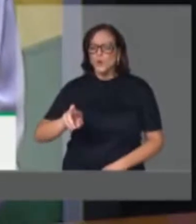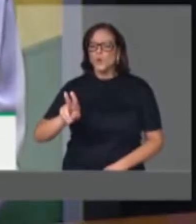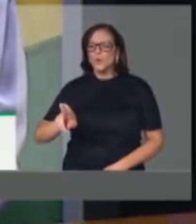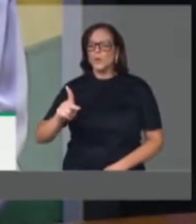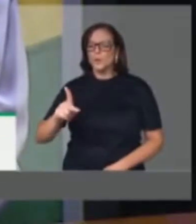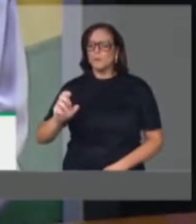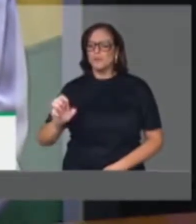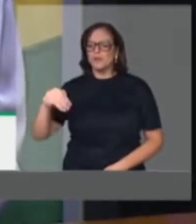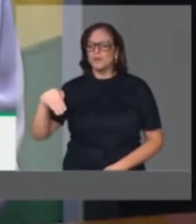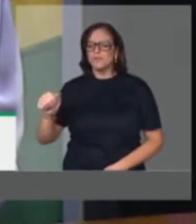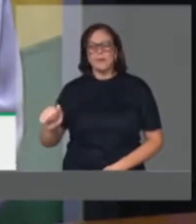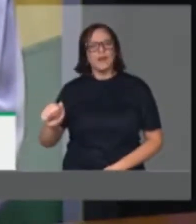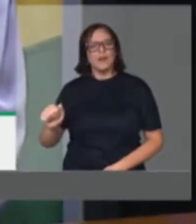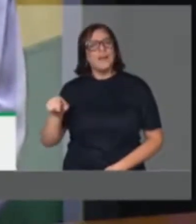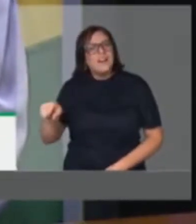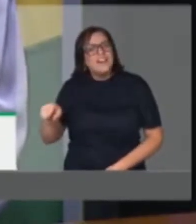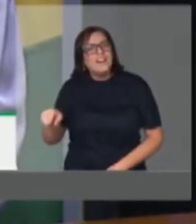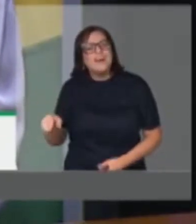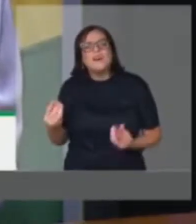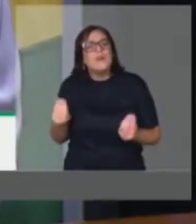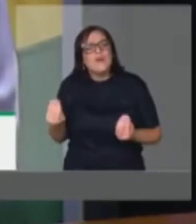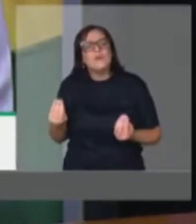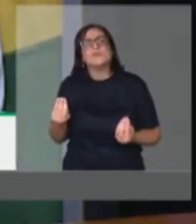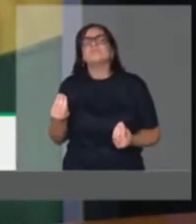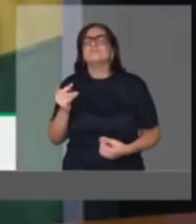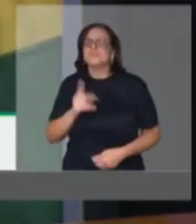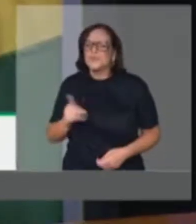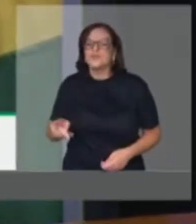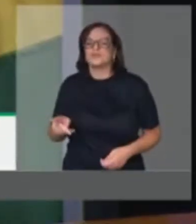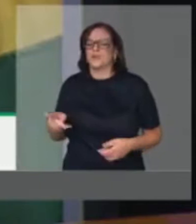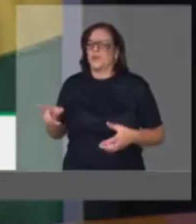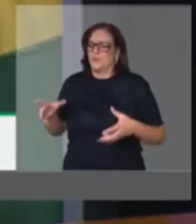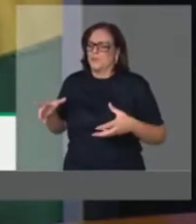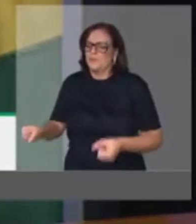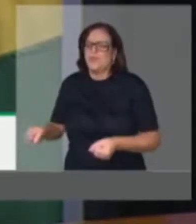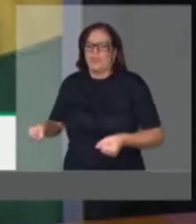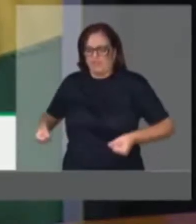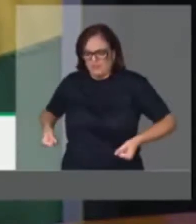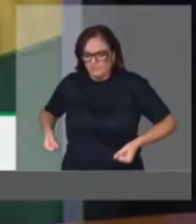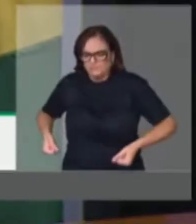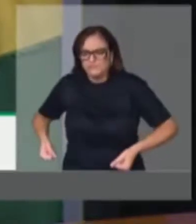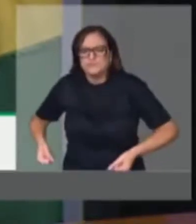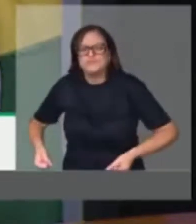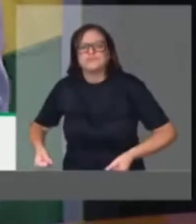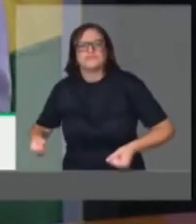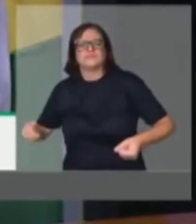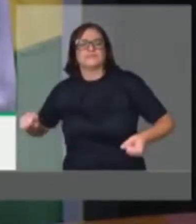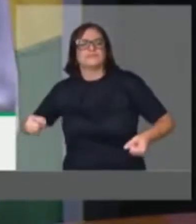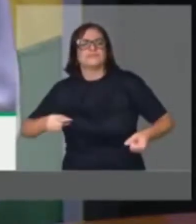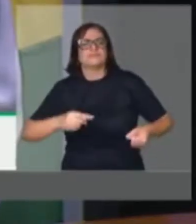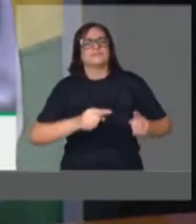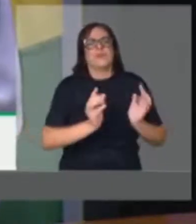carregar os seus alunos na cadeira de rodas porque agora elas têm uma van adaptada que